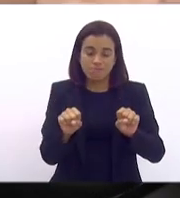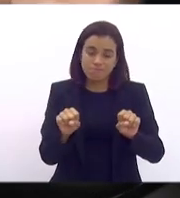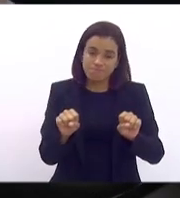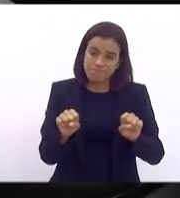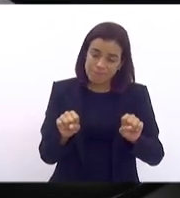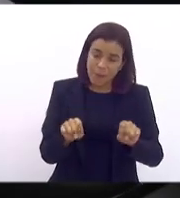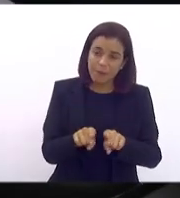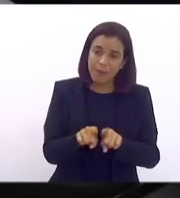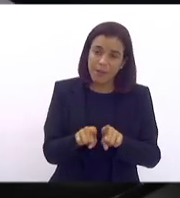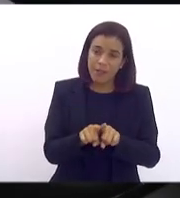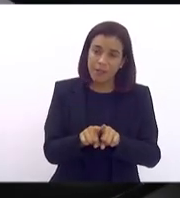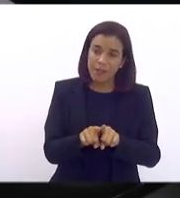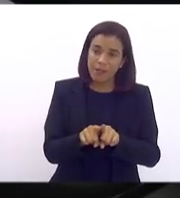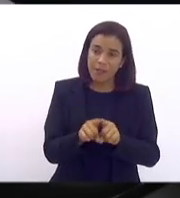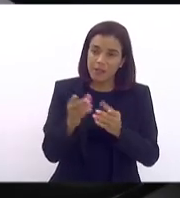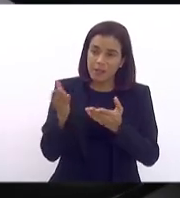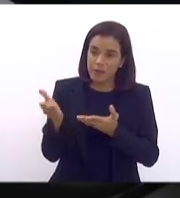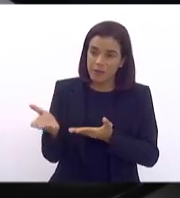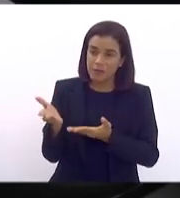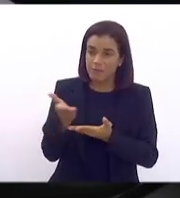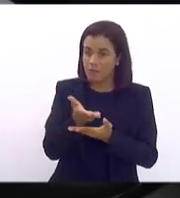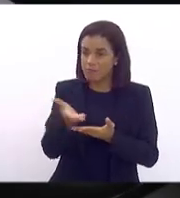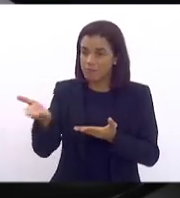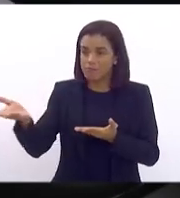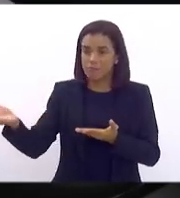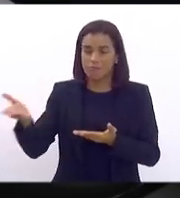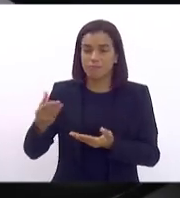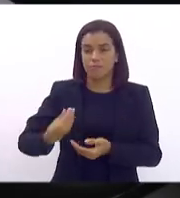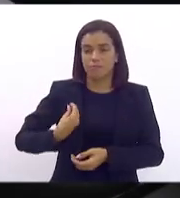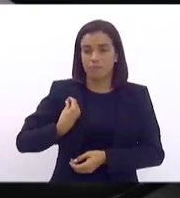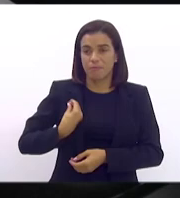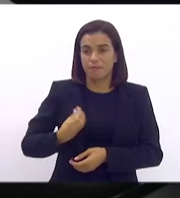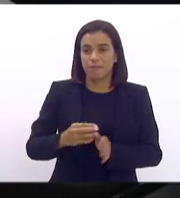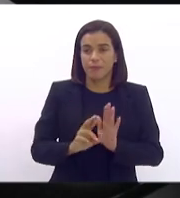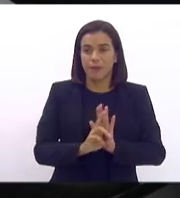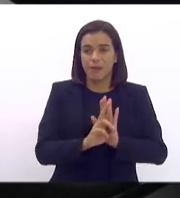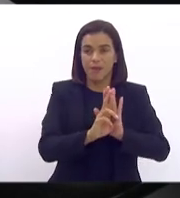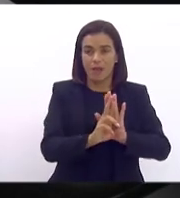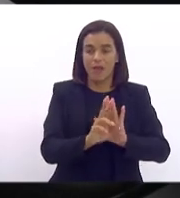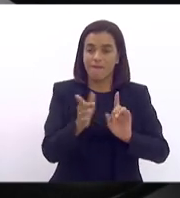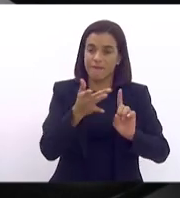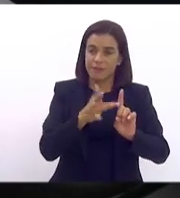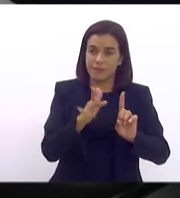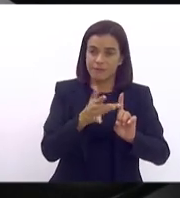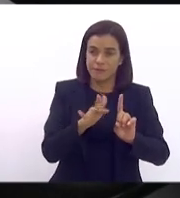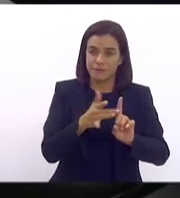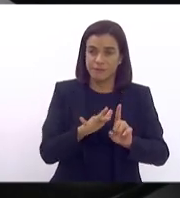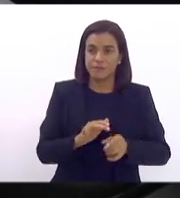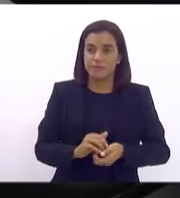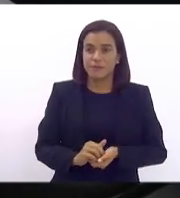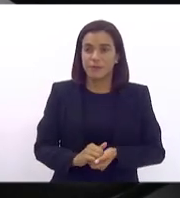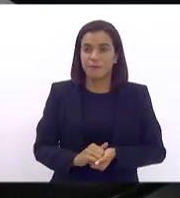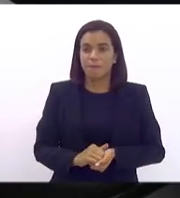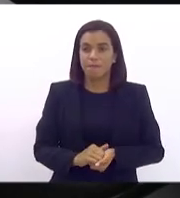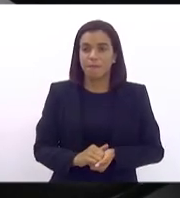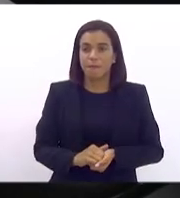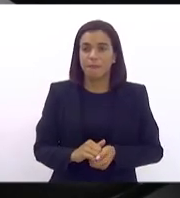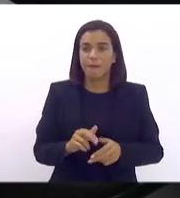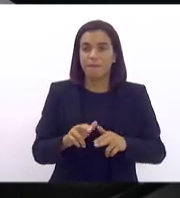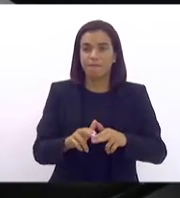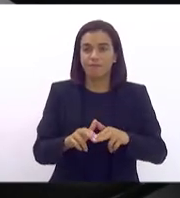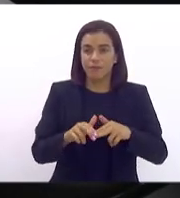também com vossas senhorias que estão aqui representando a vítima. E, por conta de tudo